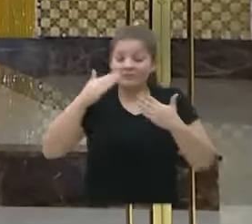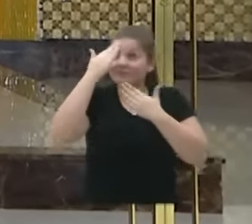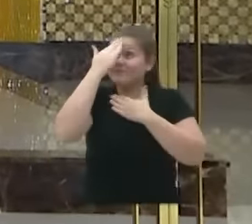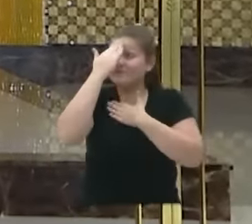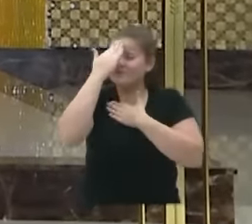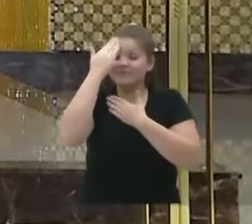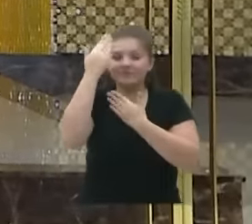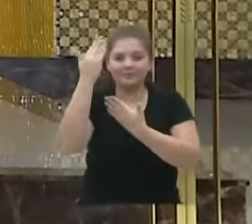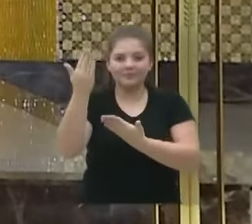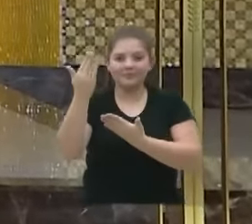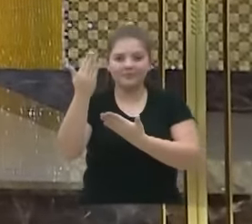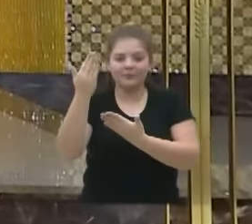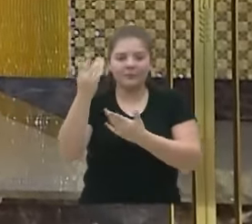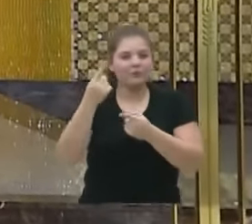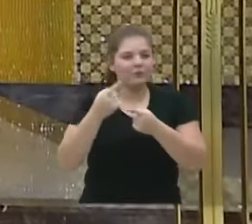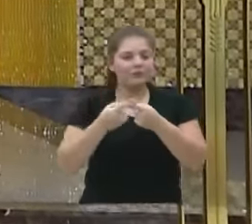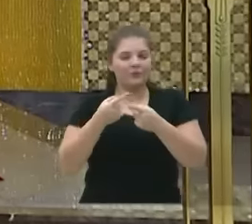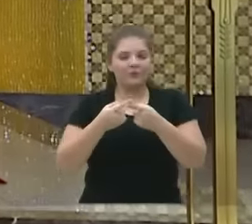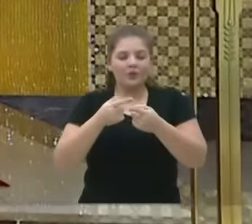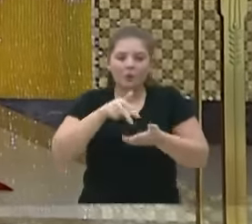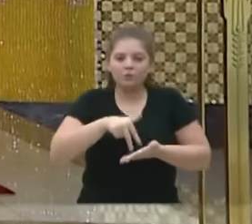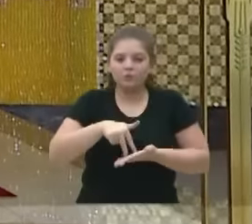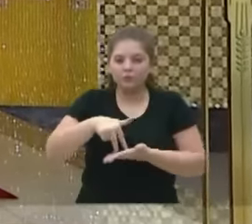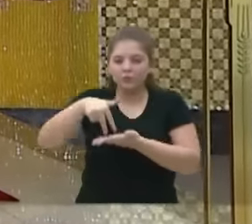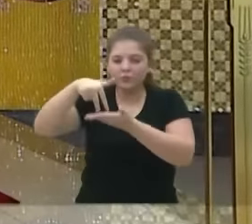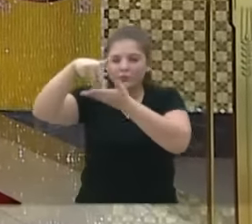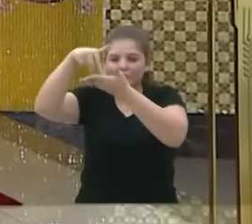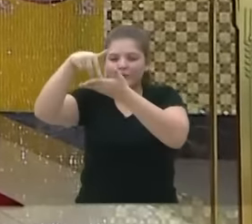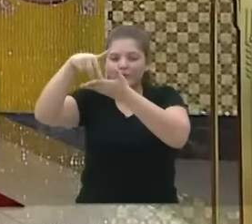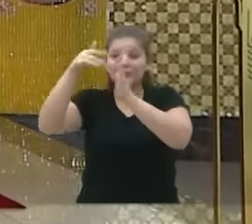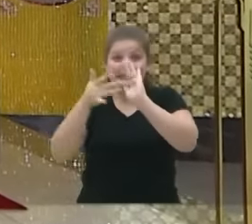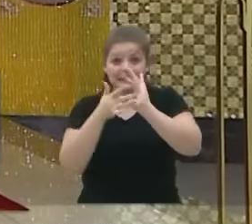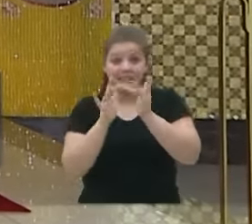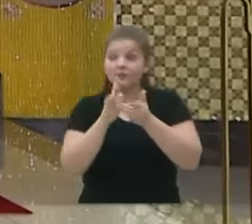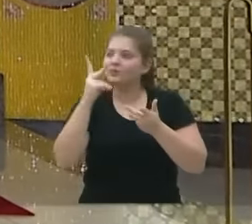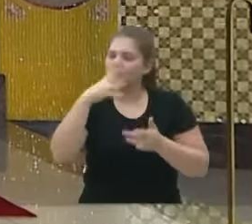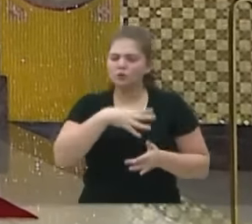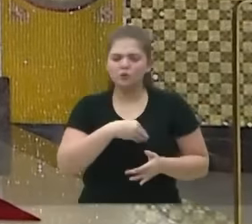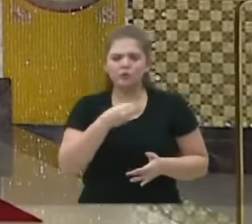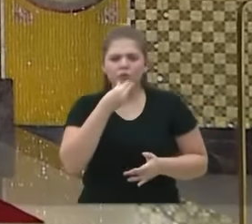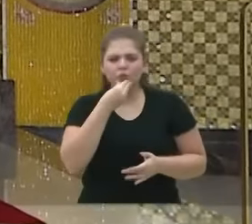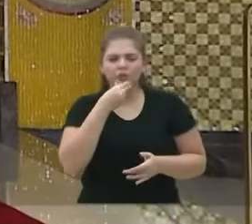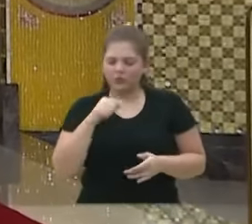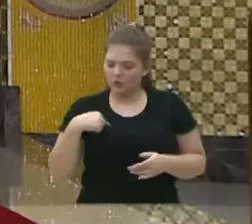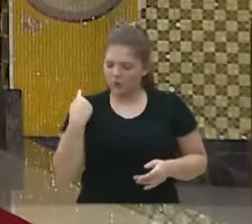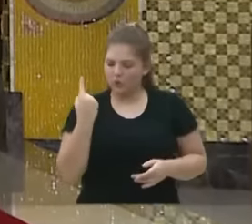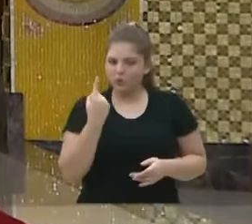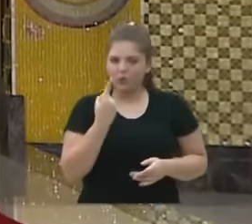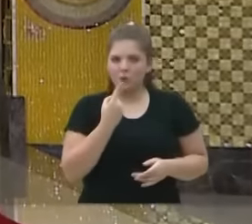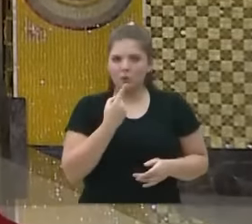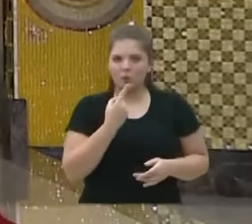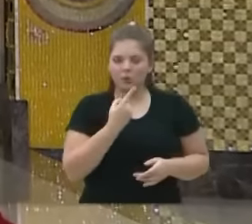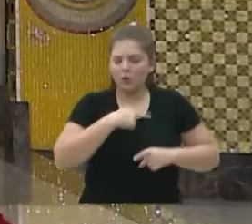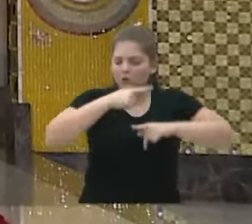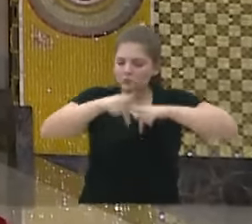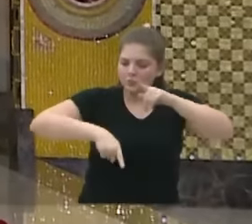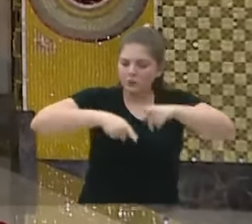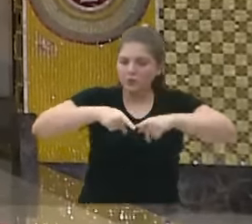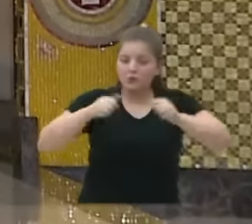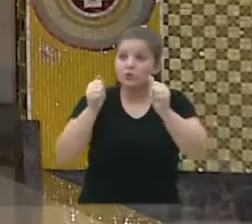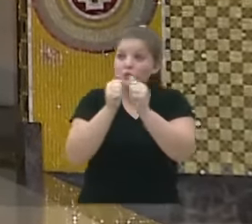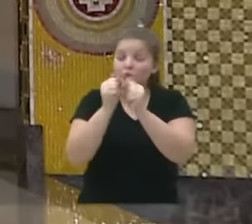graças, pois na ascensão de Cristo, vosso Filho, nossa humanidade foi elevada junto a